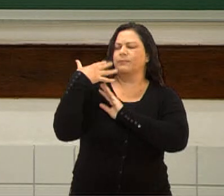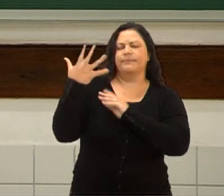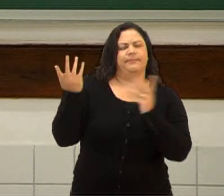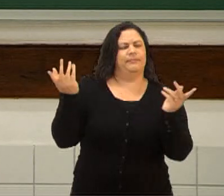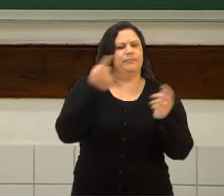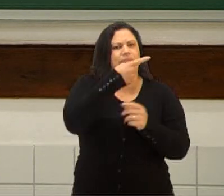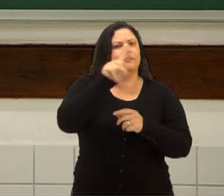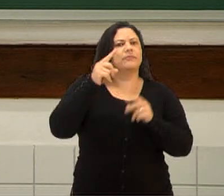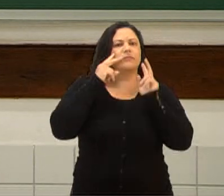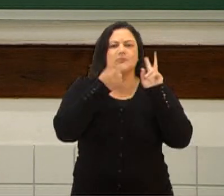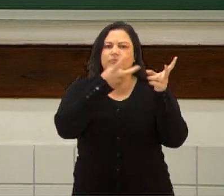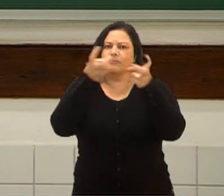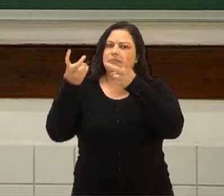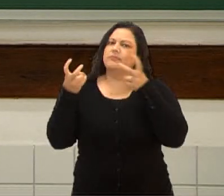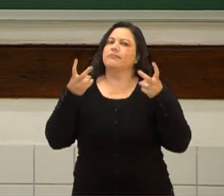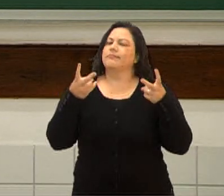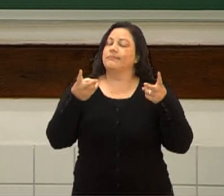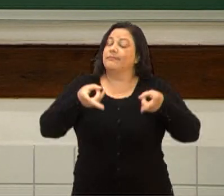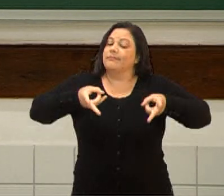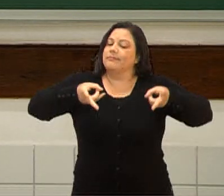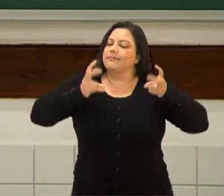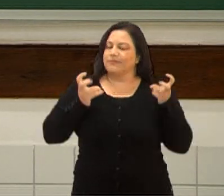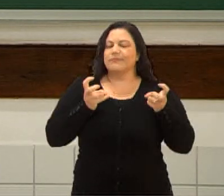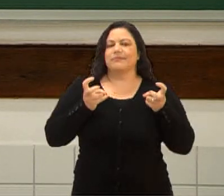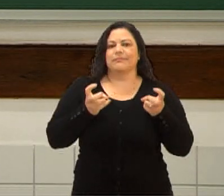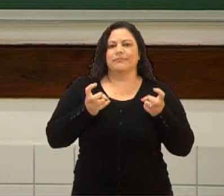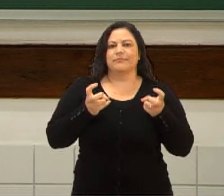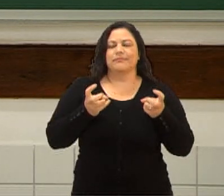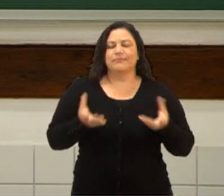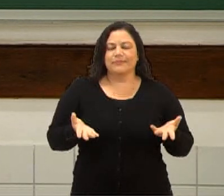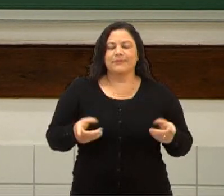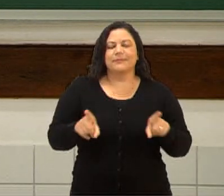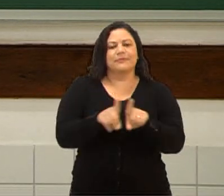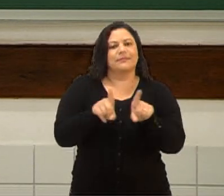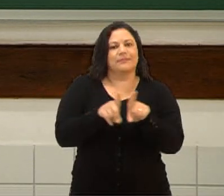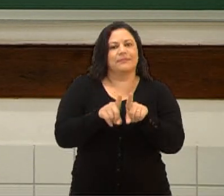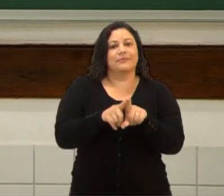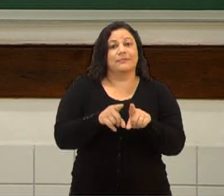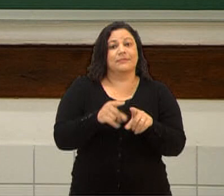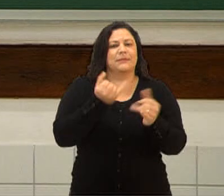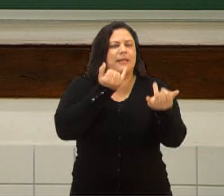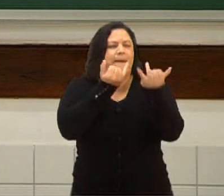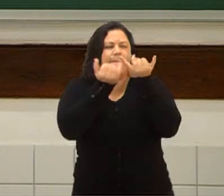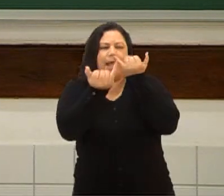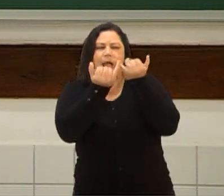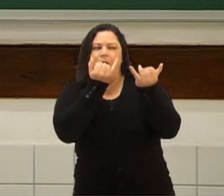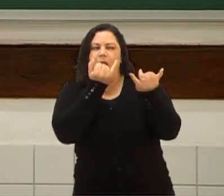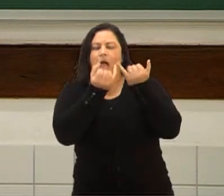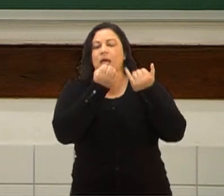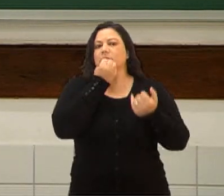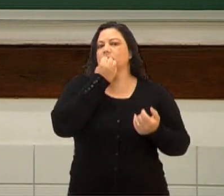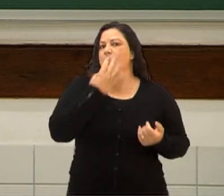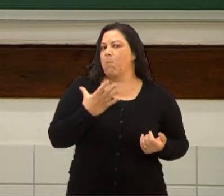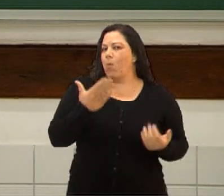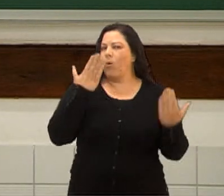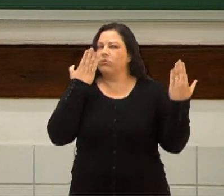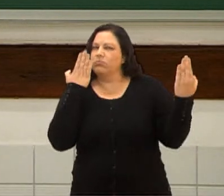olhar só pela aparência. É isso que esse provérbio quer dizer. Nem tudo que parece bom, realmente